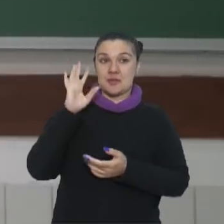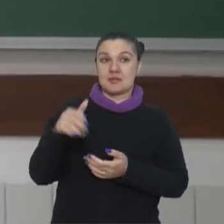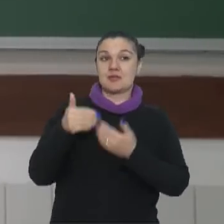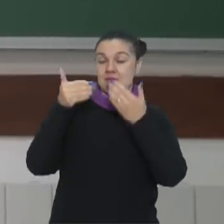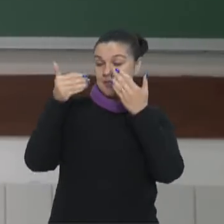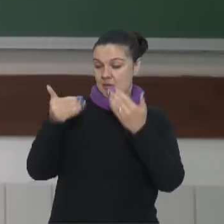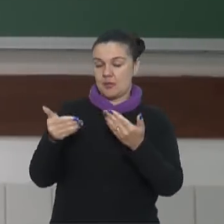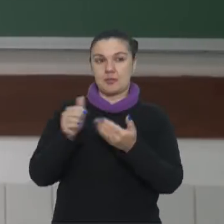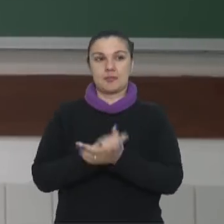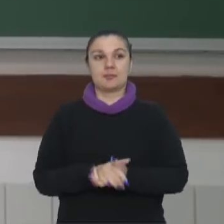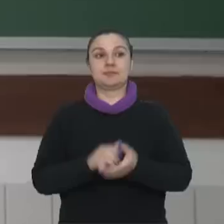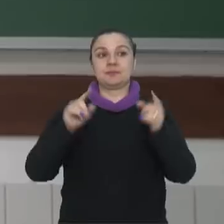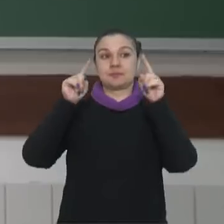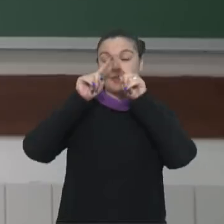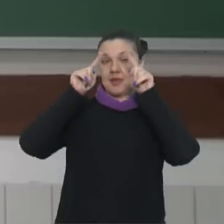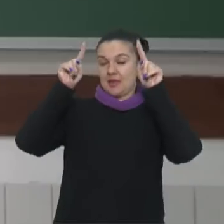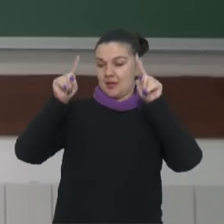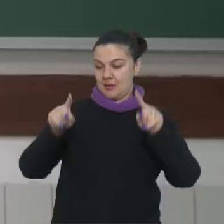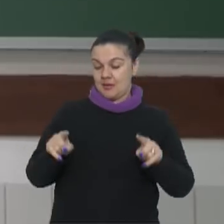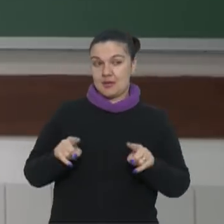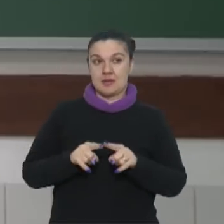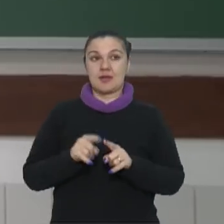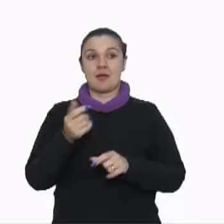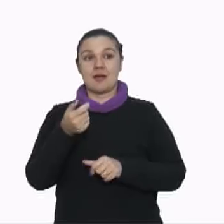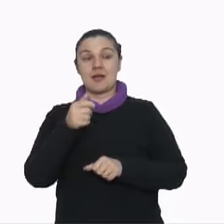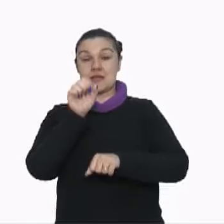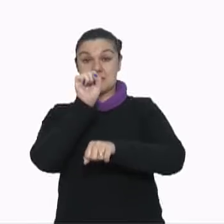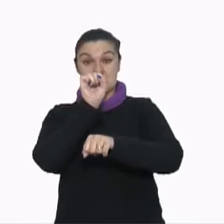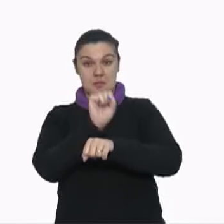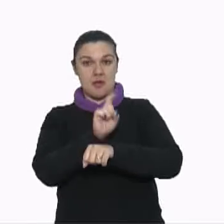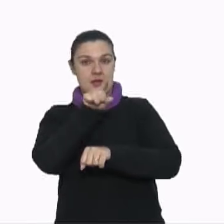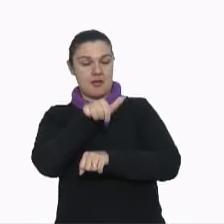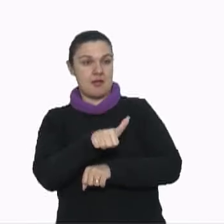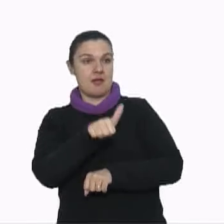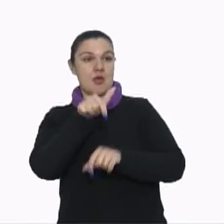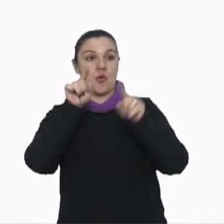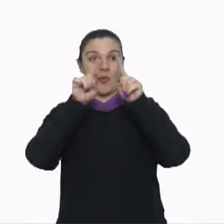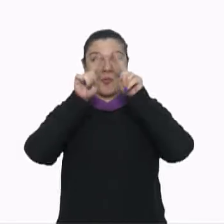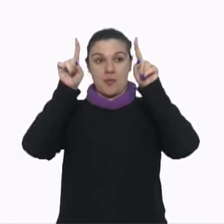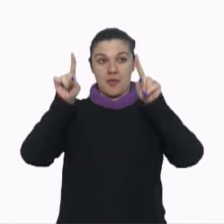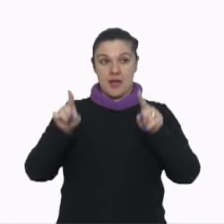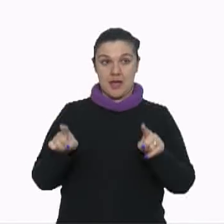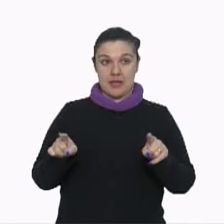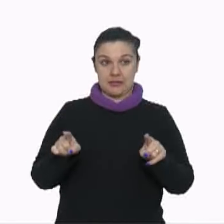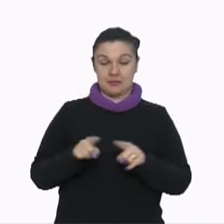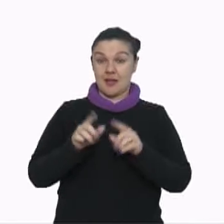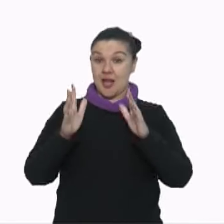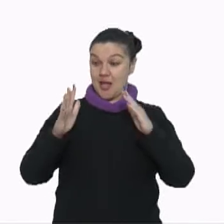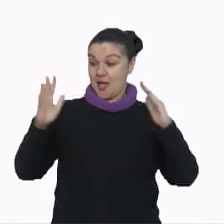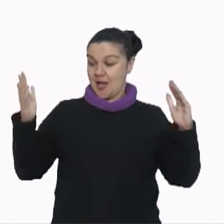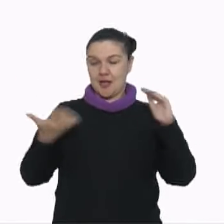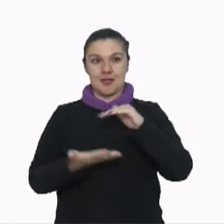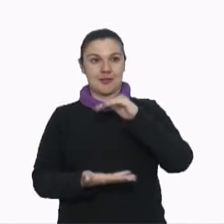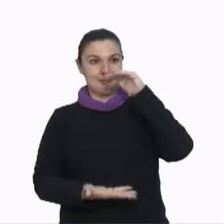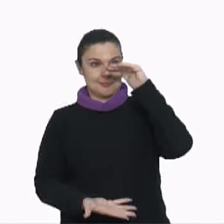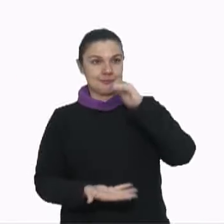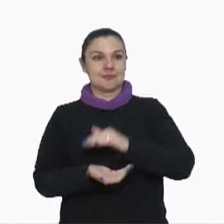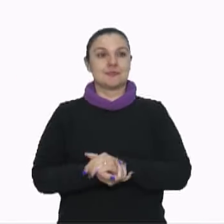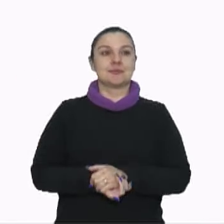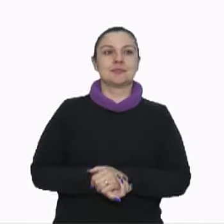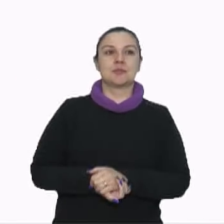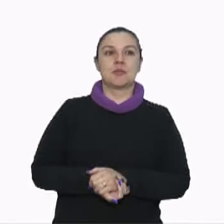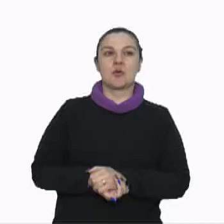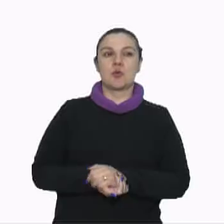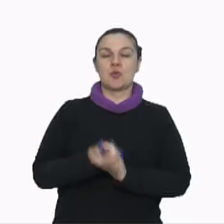sobre isso, então essa A Espera é uma tela grande desse artista.